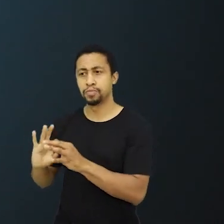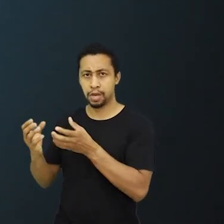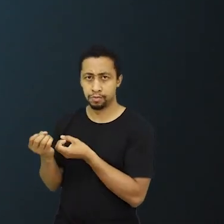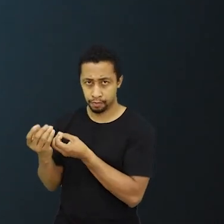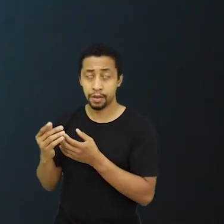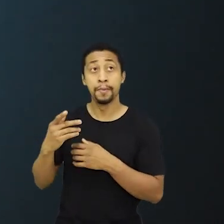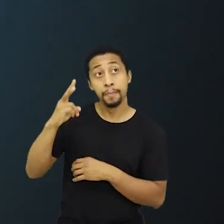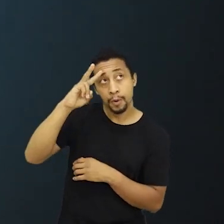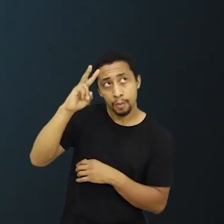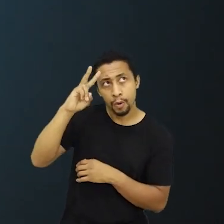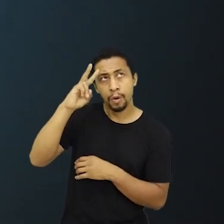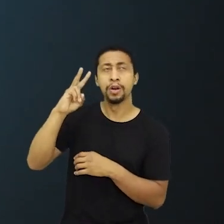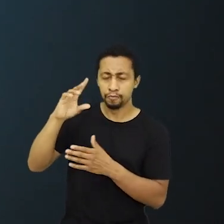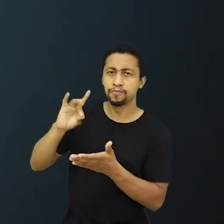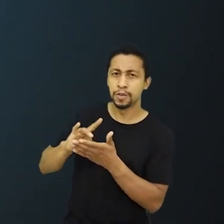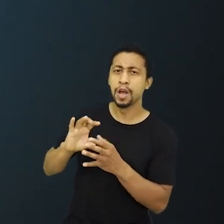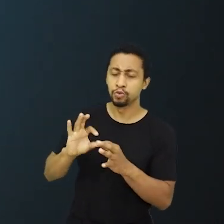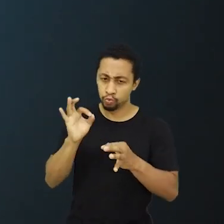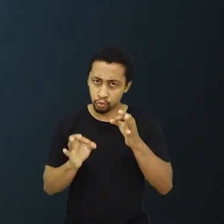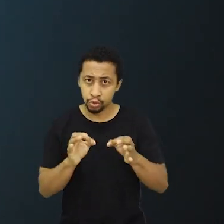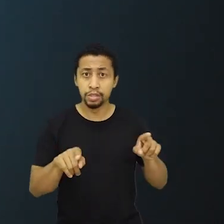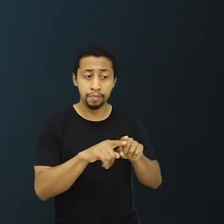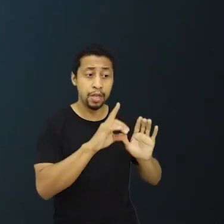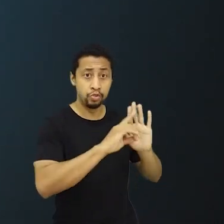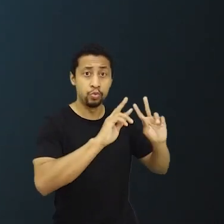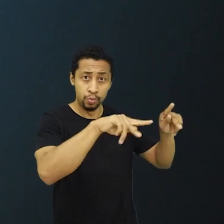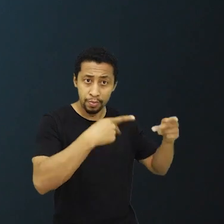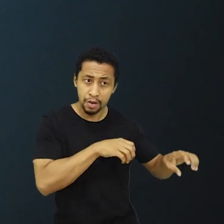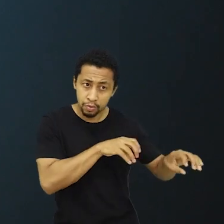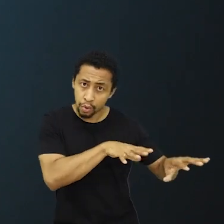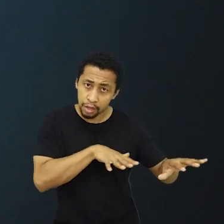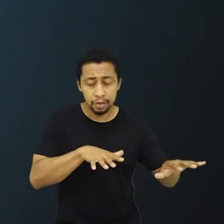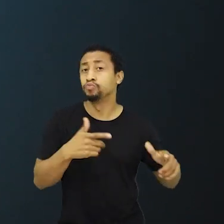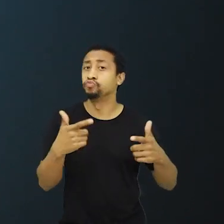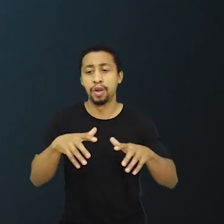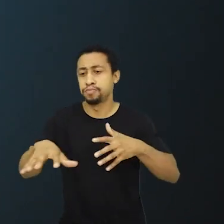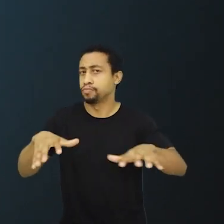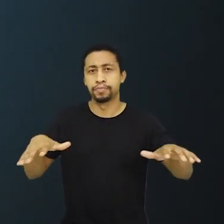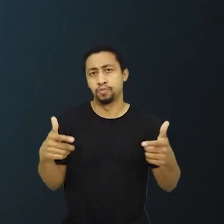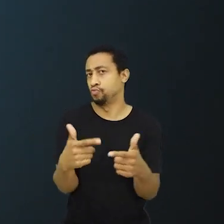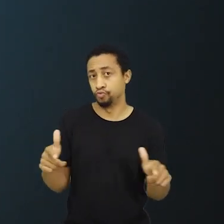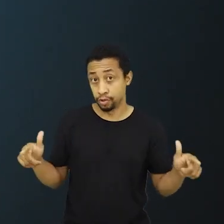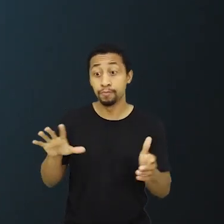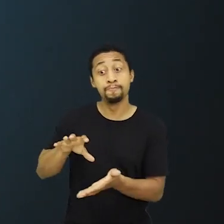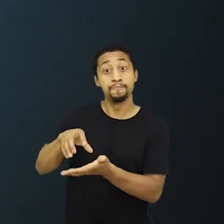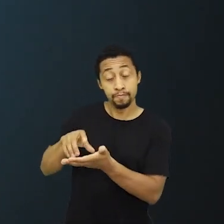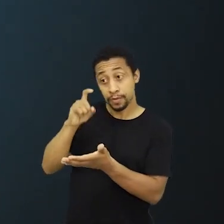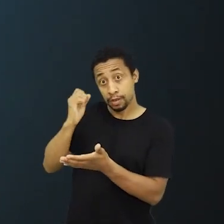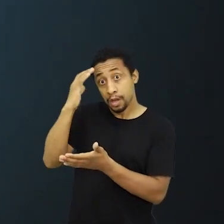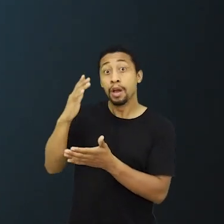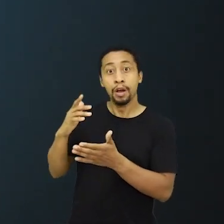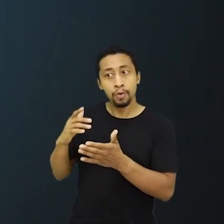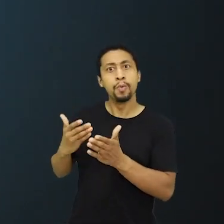verdade e justiça e educação em direitos humanos. E nesse período também o Instituto começou a ser premiado pelo Respeitar é Preciso e pelas